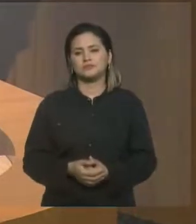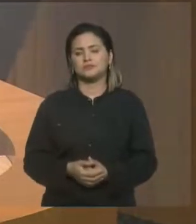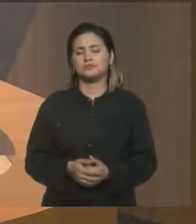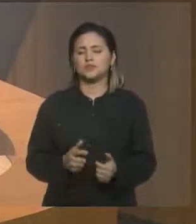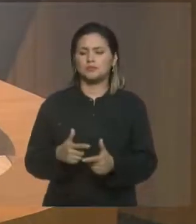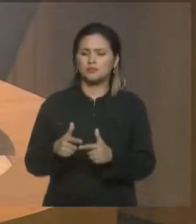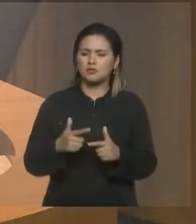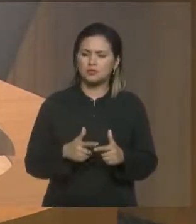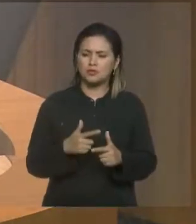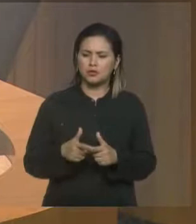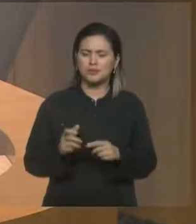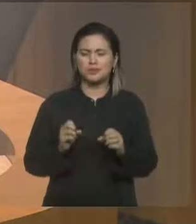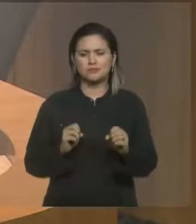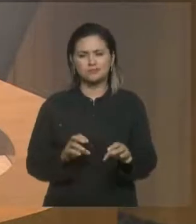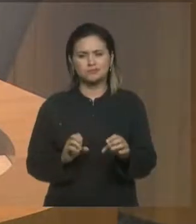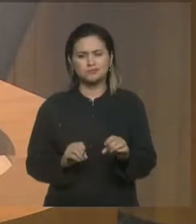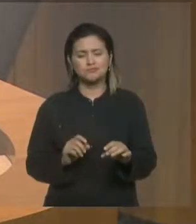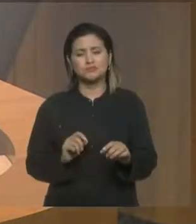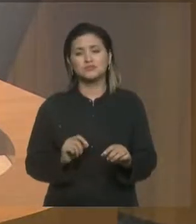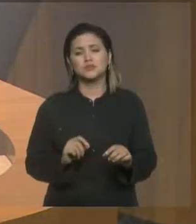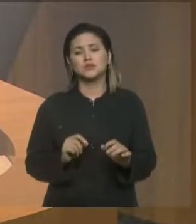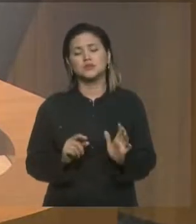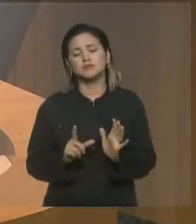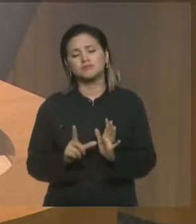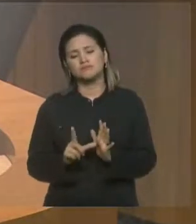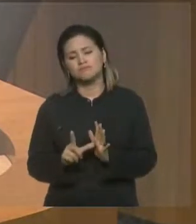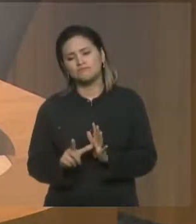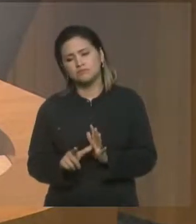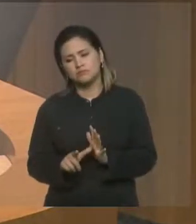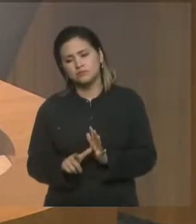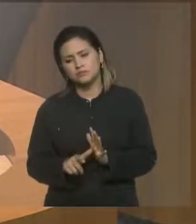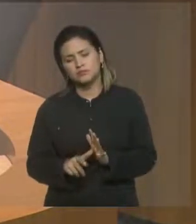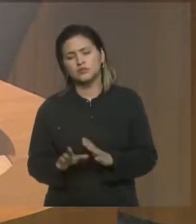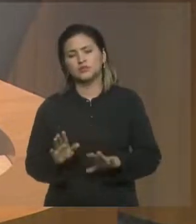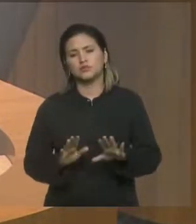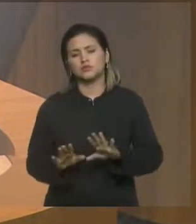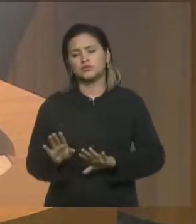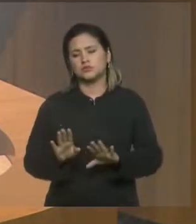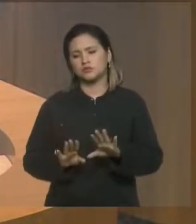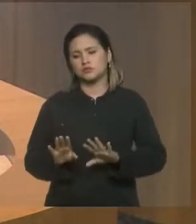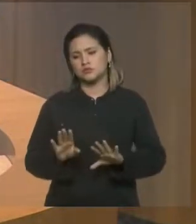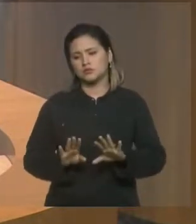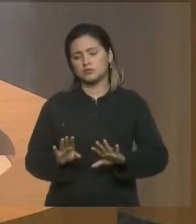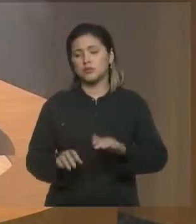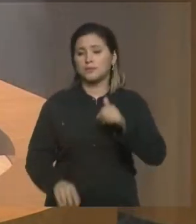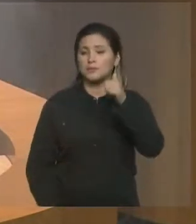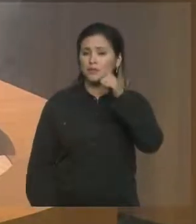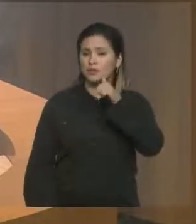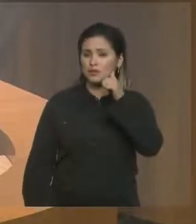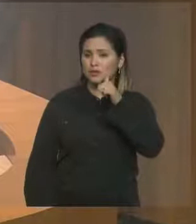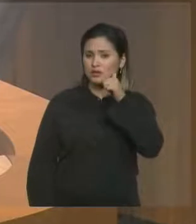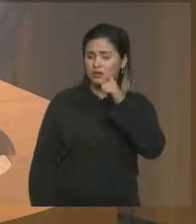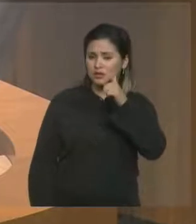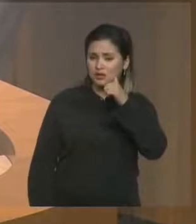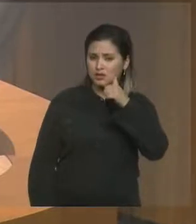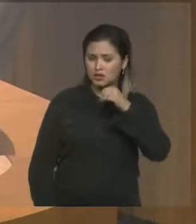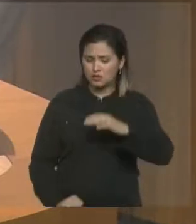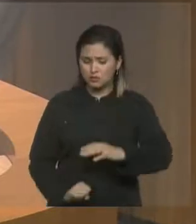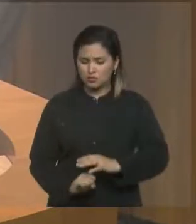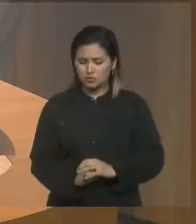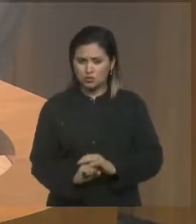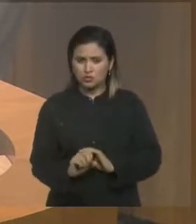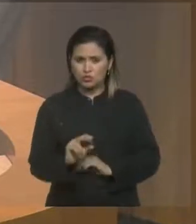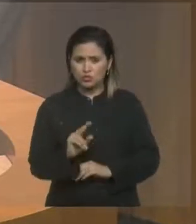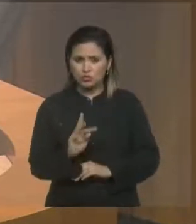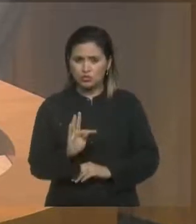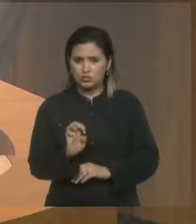de educação que retardam o tratamento. Nenhum outro estado da federação tem tantas mulheres com câncer de colo de útero em estado